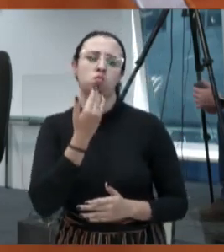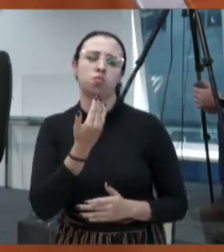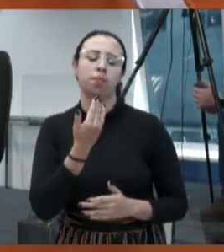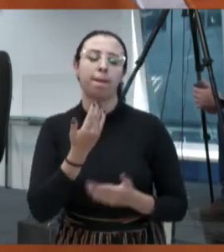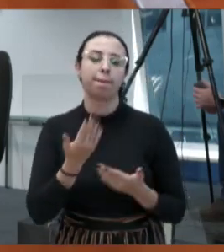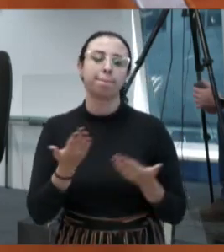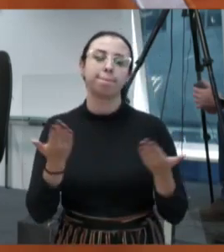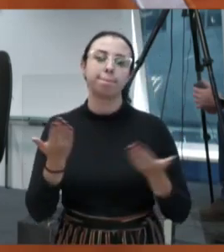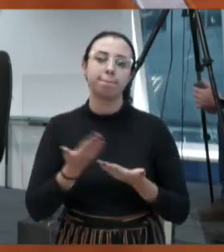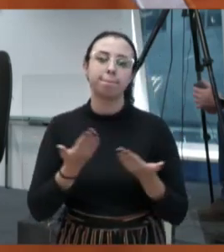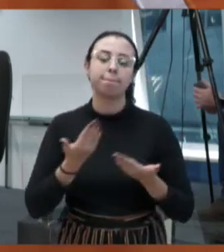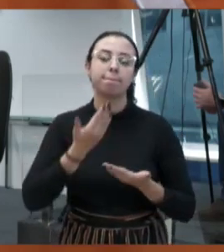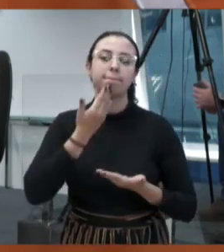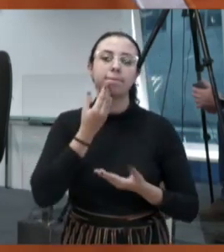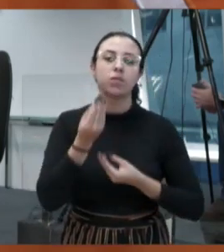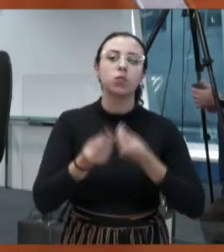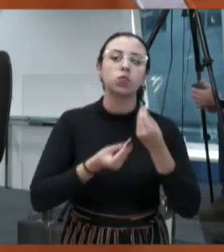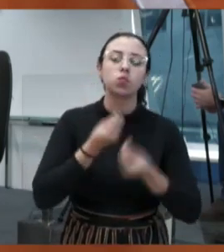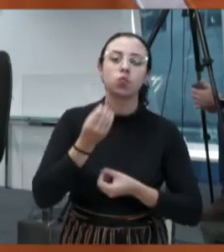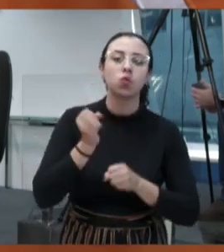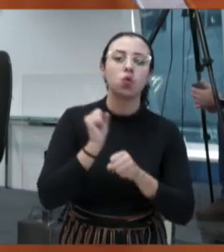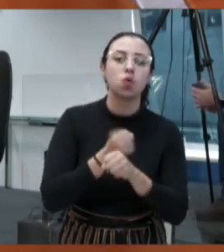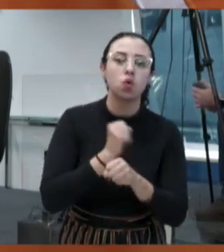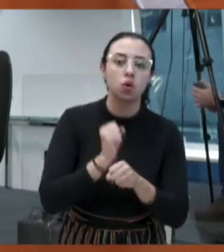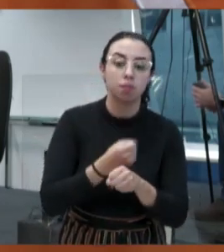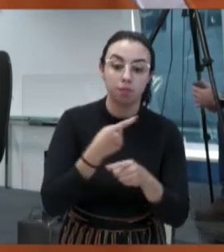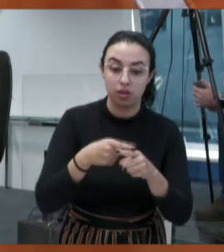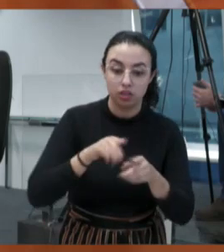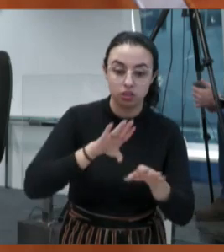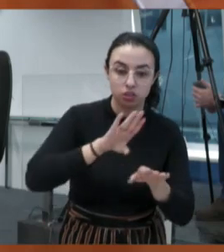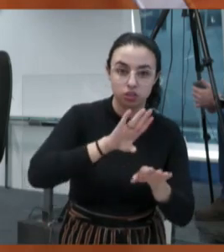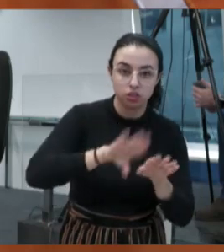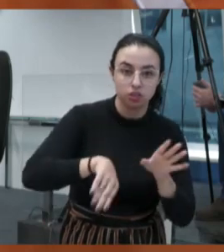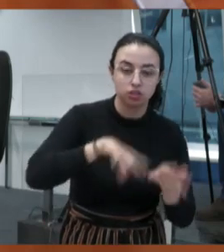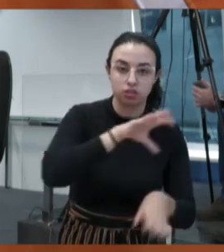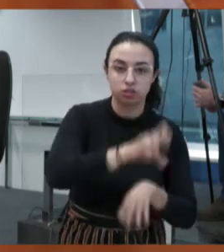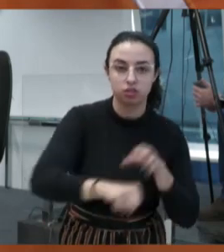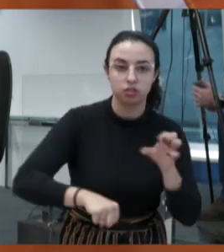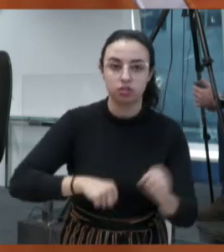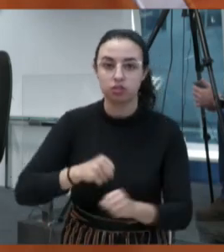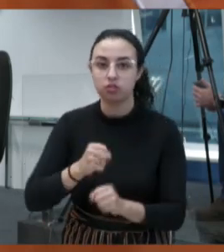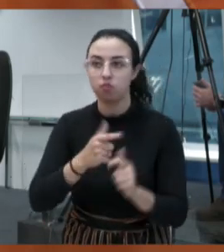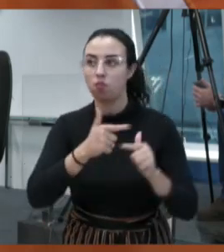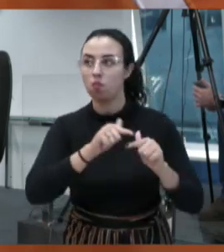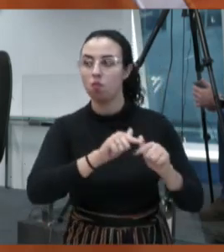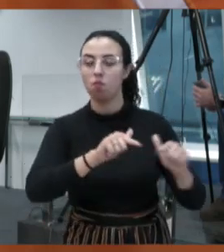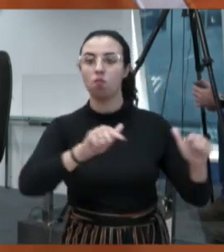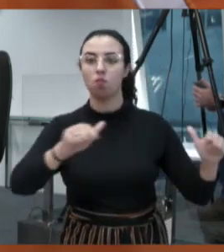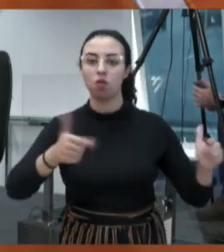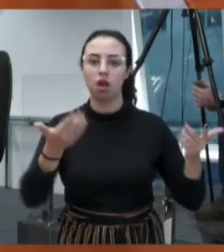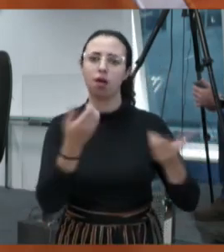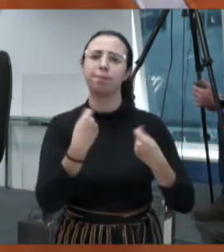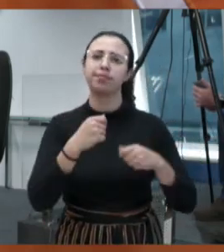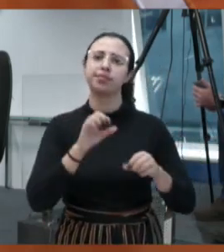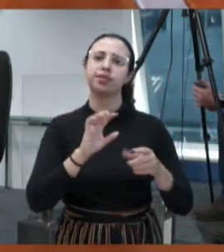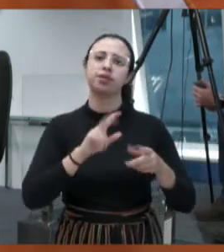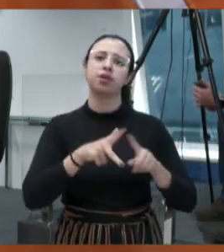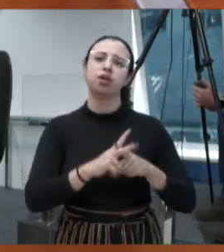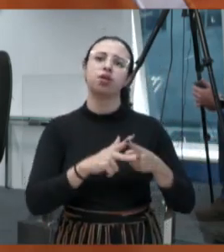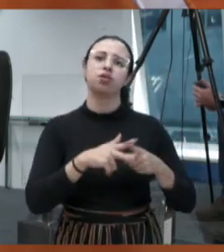nós vamos pedir que eles construam o que foi retirado, que estava quebrado, e pinta lá aquelas gradinhas para nós lá e deixar